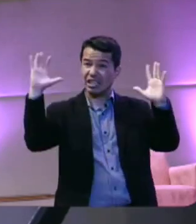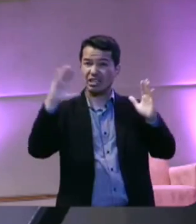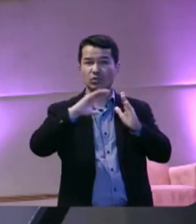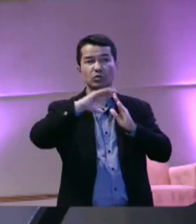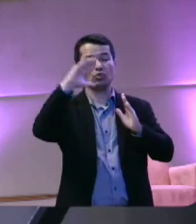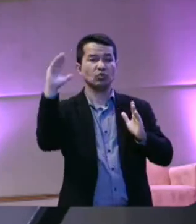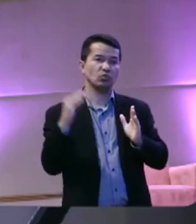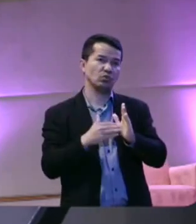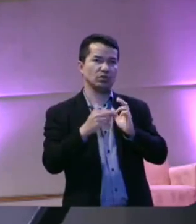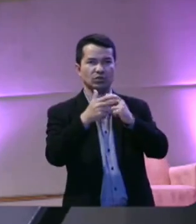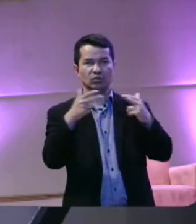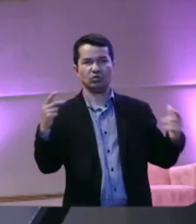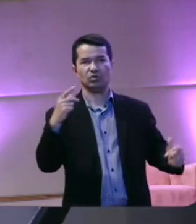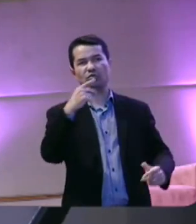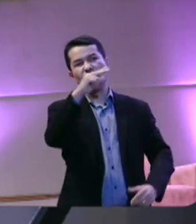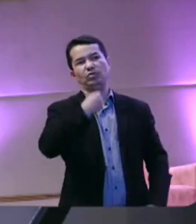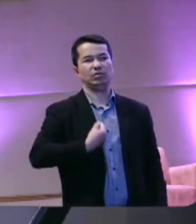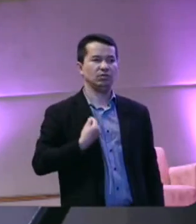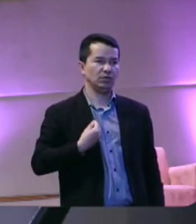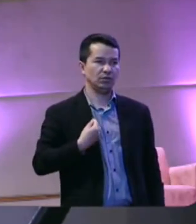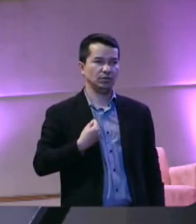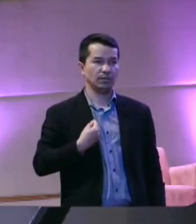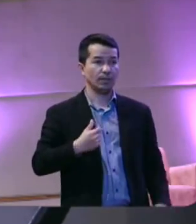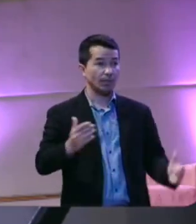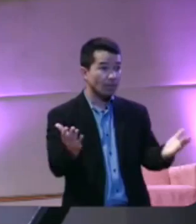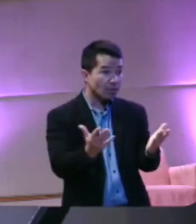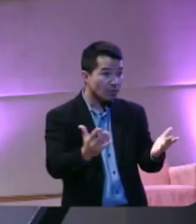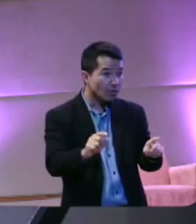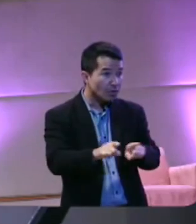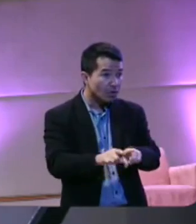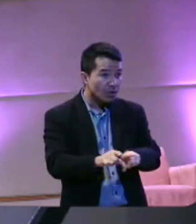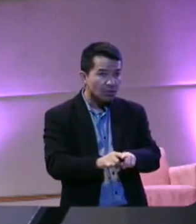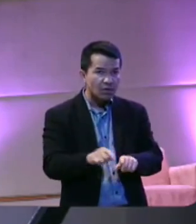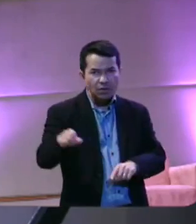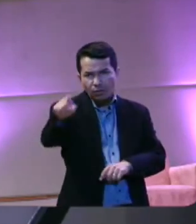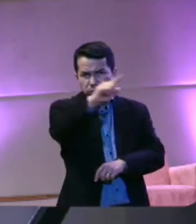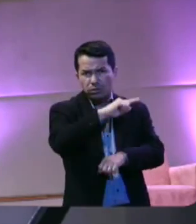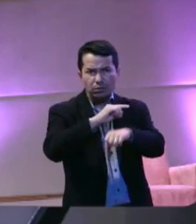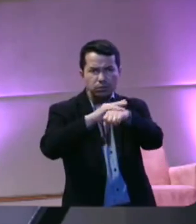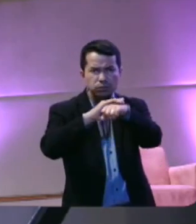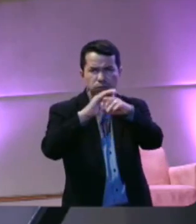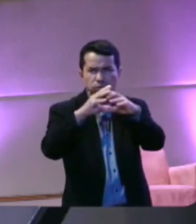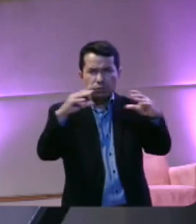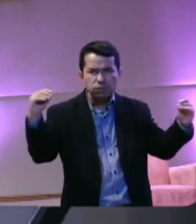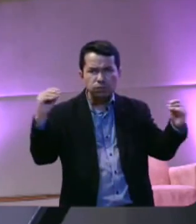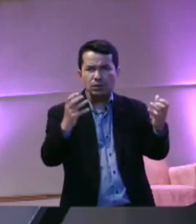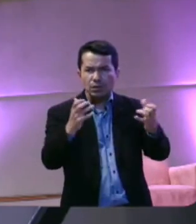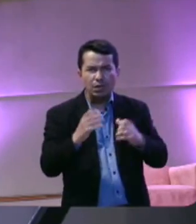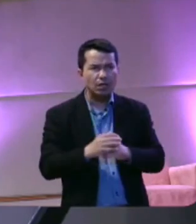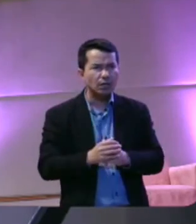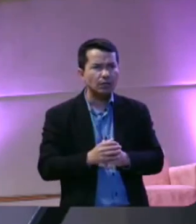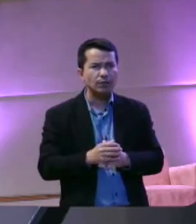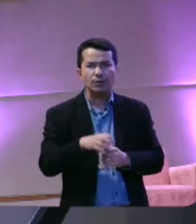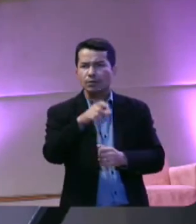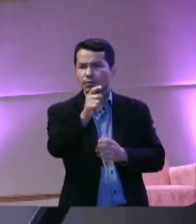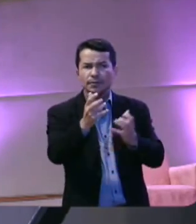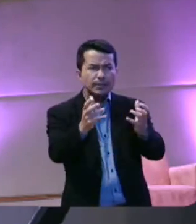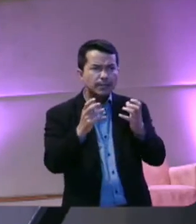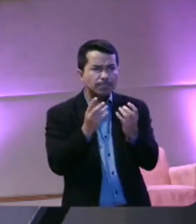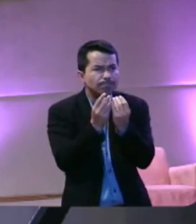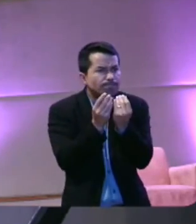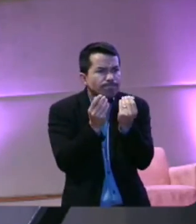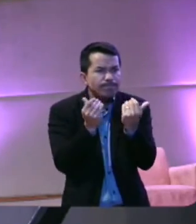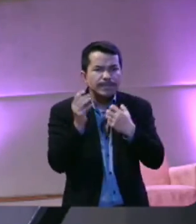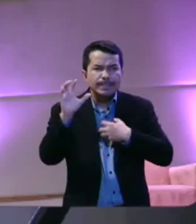vida, querido. Essa palavra também é para você que deseja cura, restauração de Deus, que quer ser